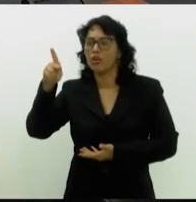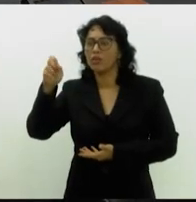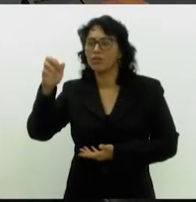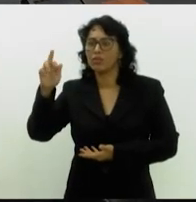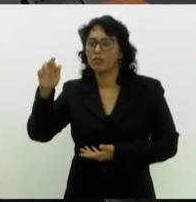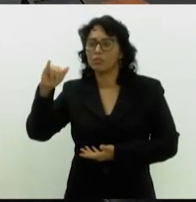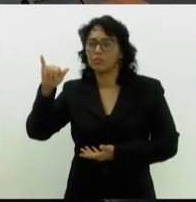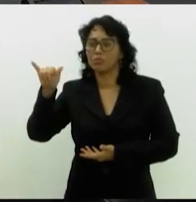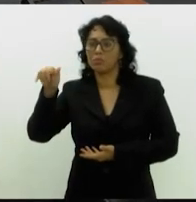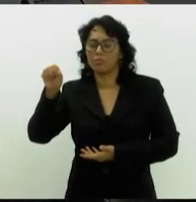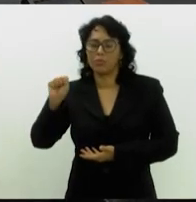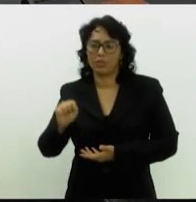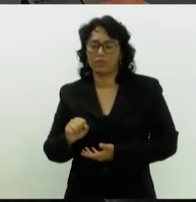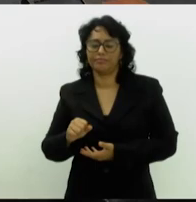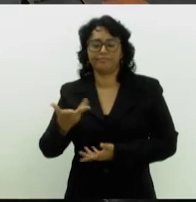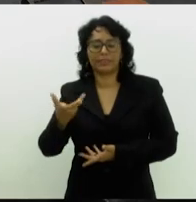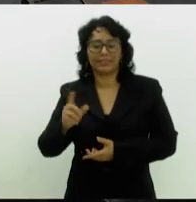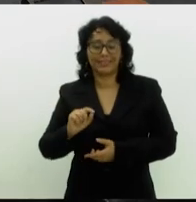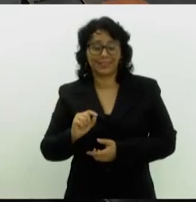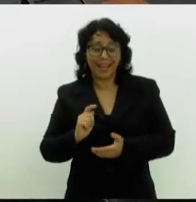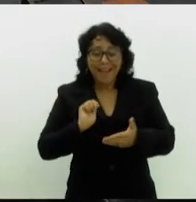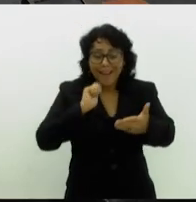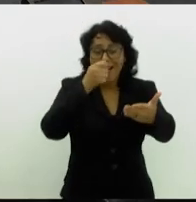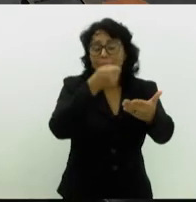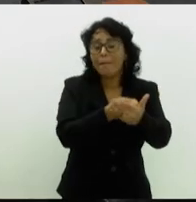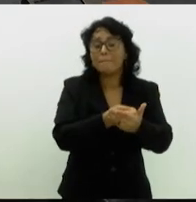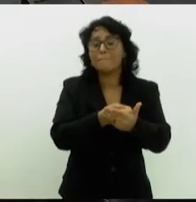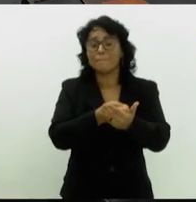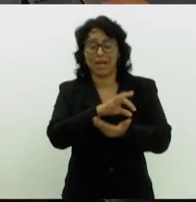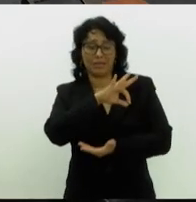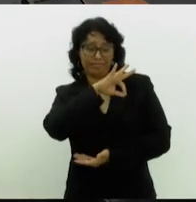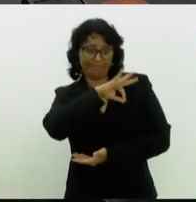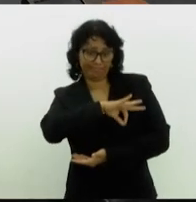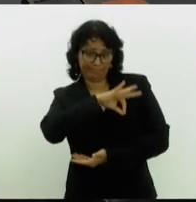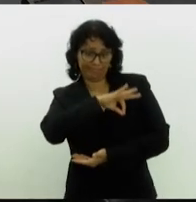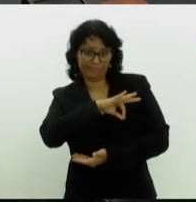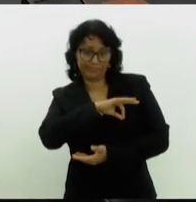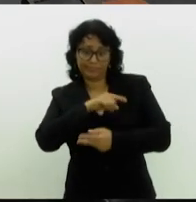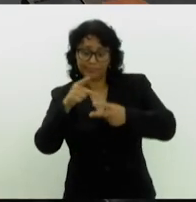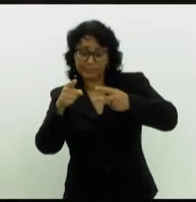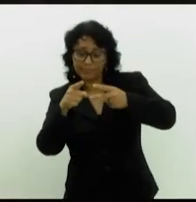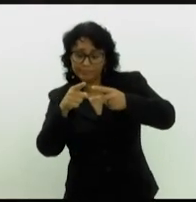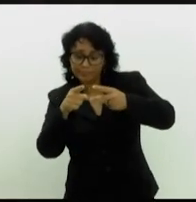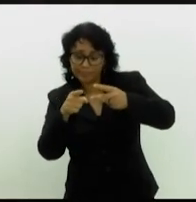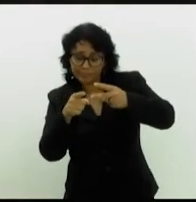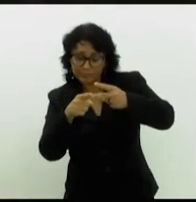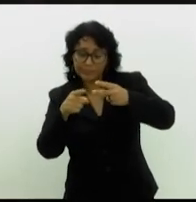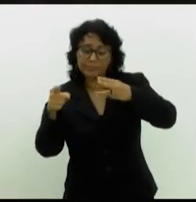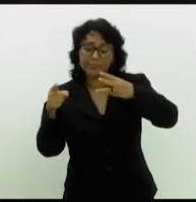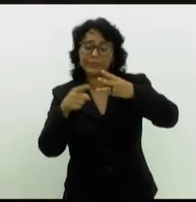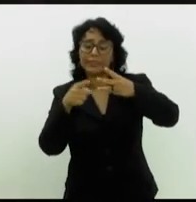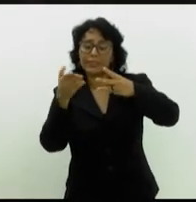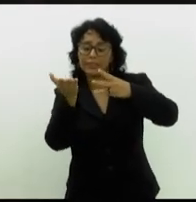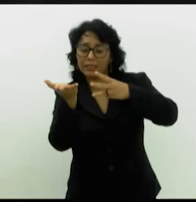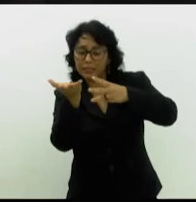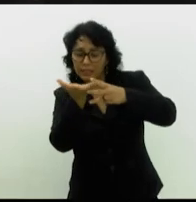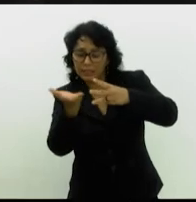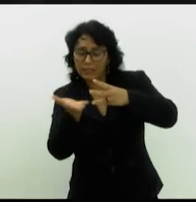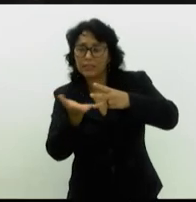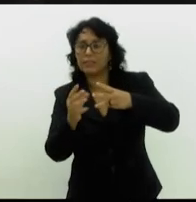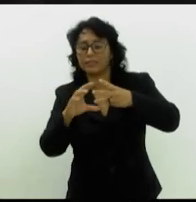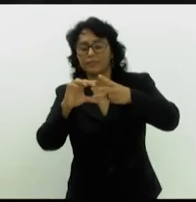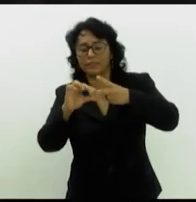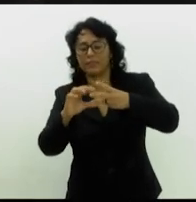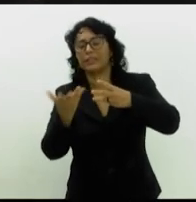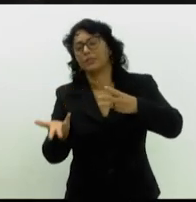necessidade de pagamento é a cobrança do pagamento da segunda e da terceira parcela foi um debate bastante